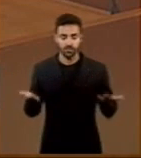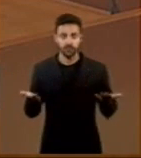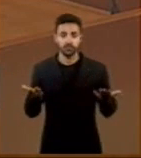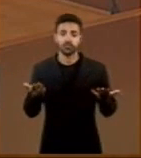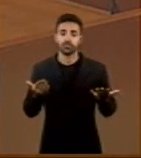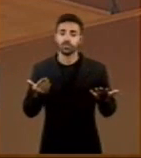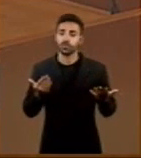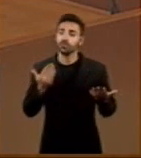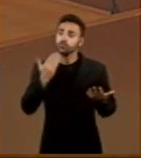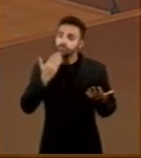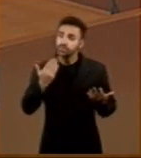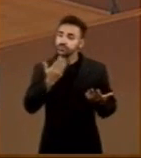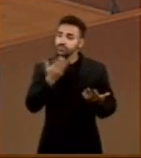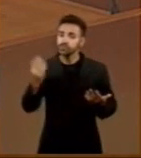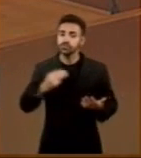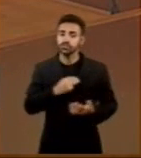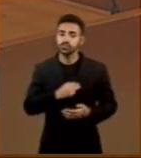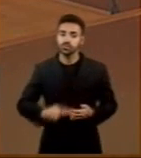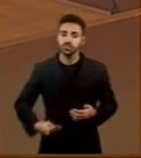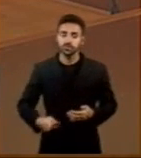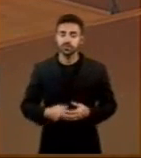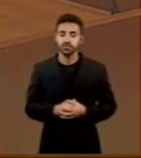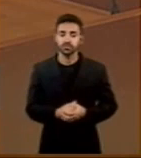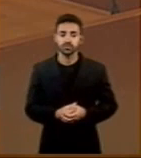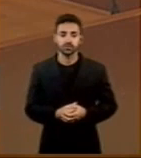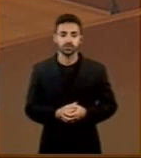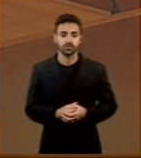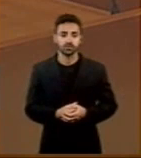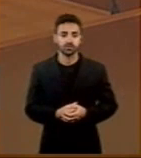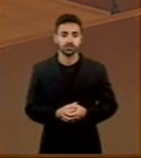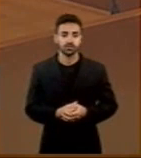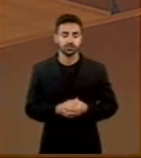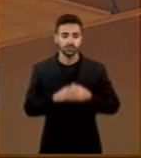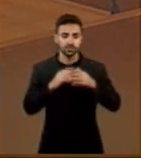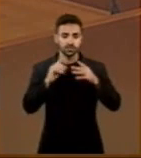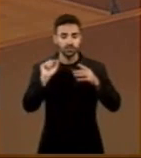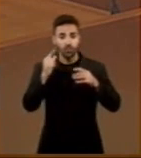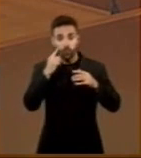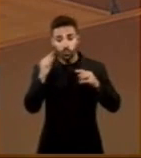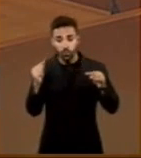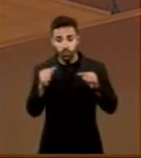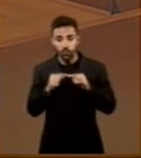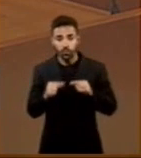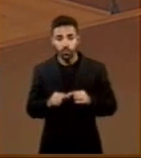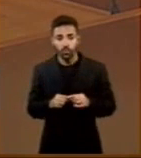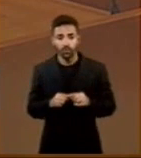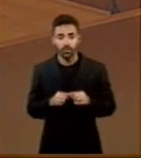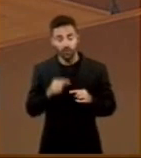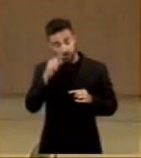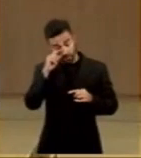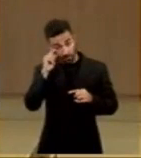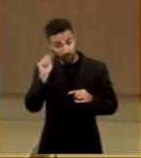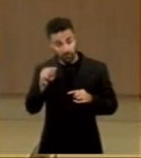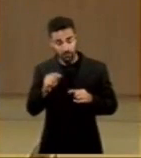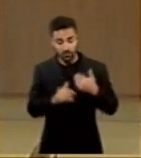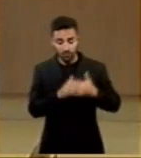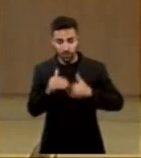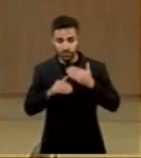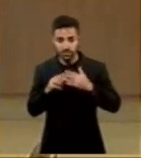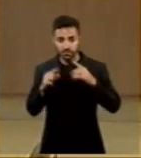procurem num universo sem lei, sem mil leis, esses pertinentes aqui, esses dispositivos para o processo de